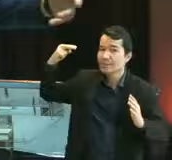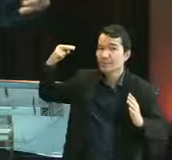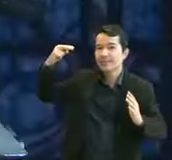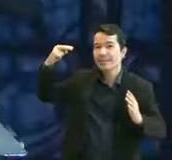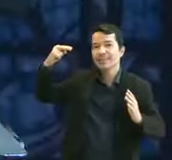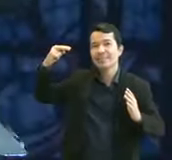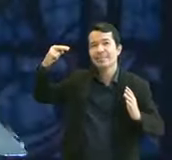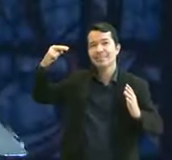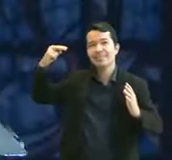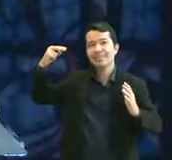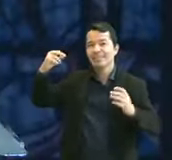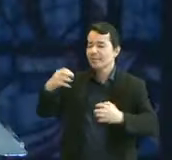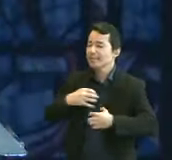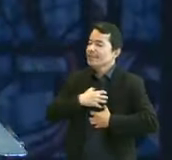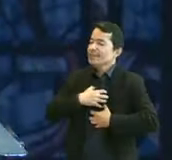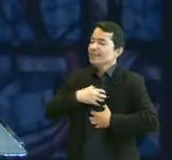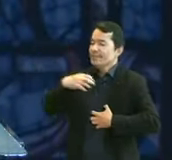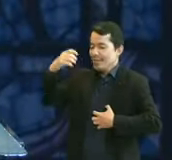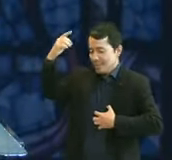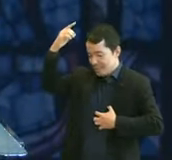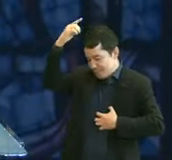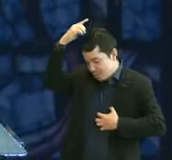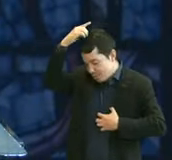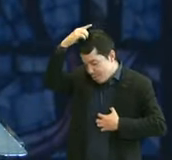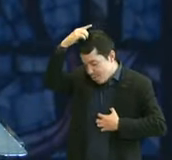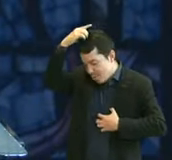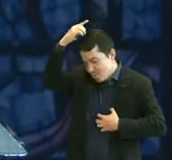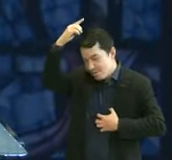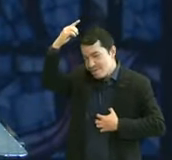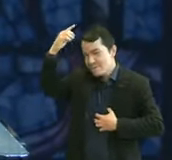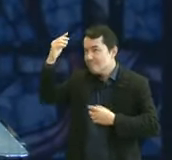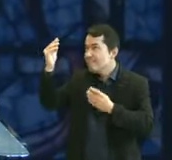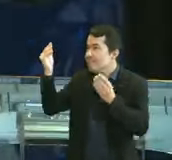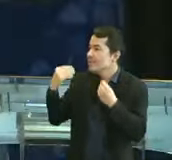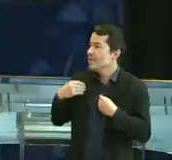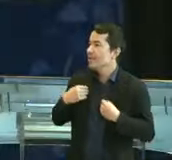carismas, os dons do Espírito.